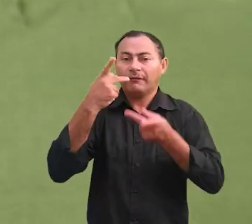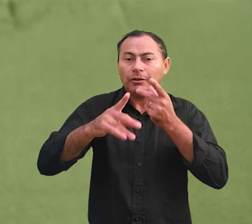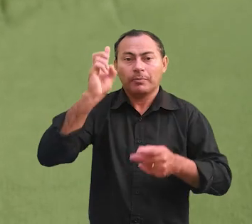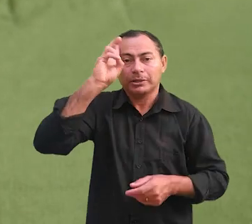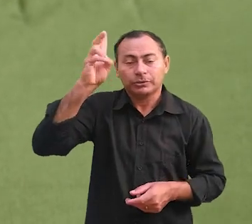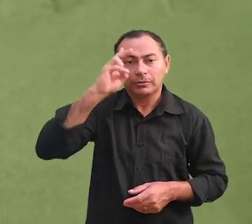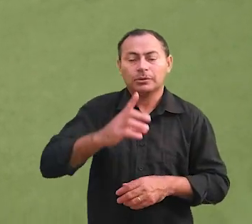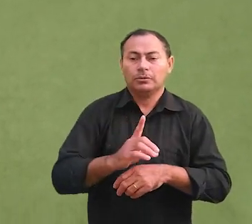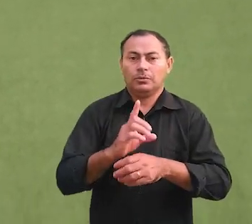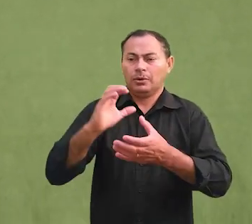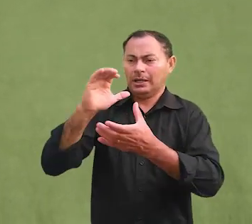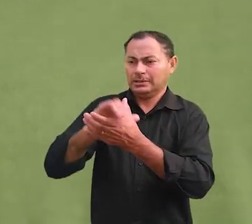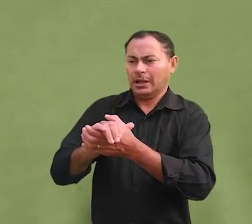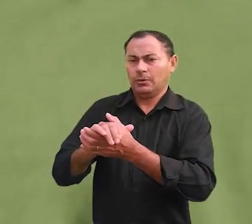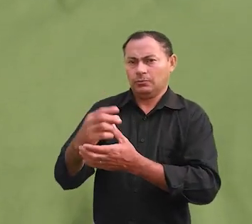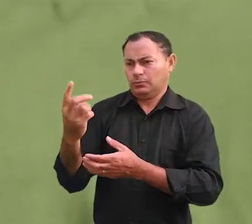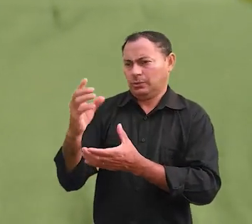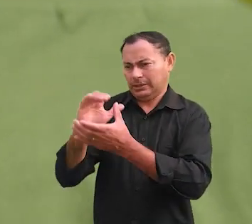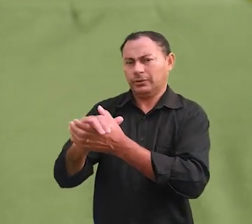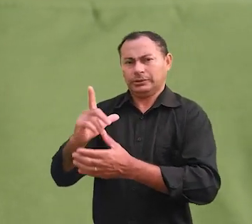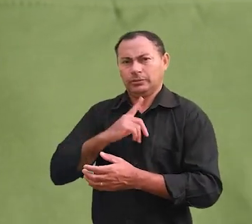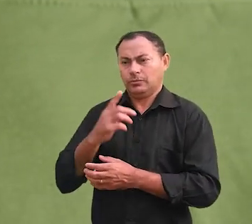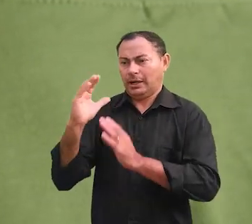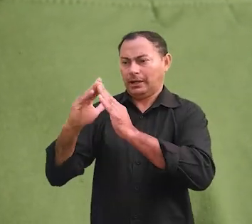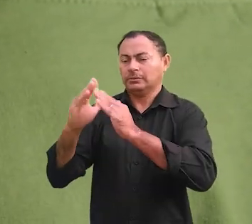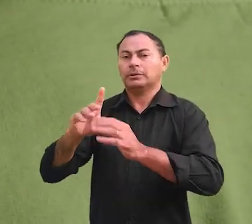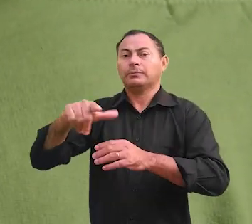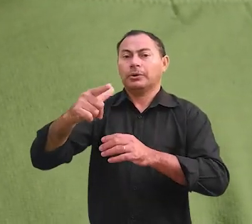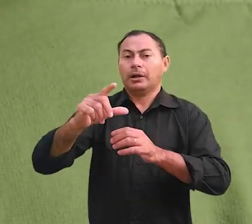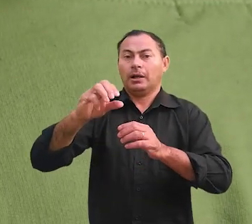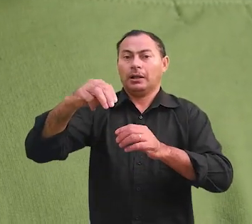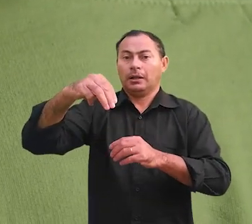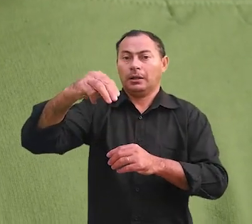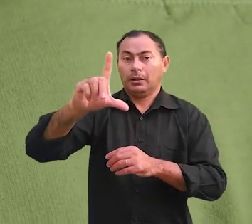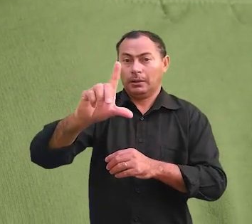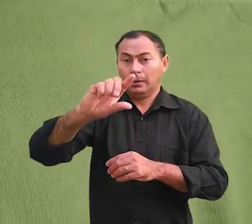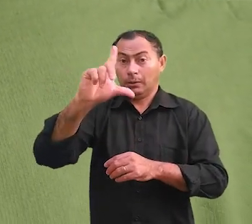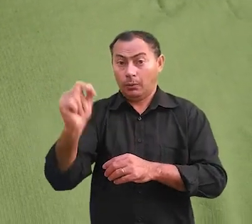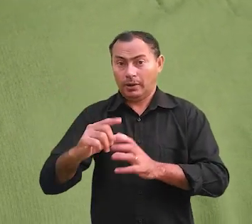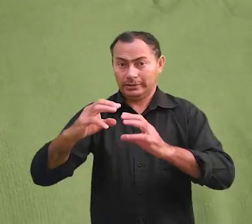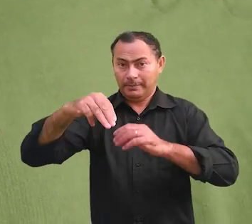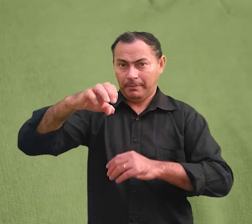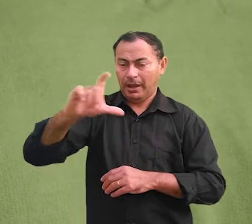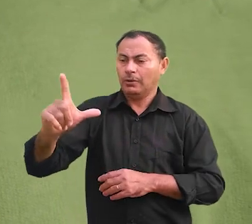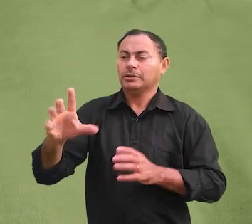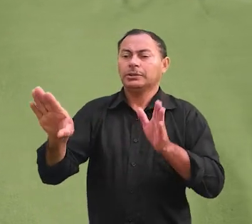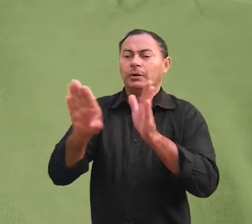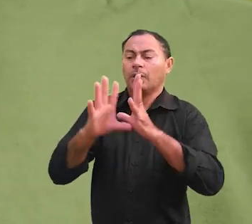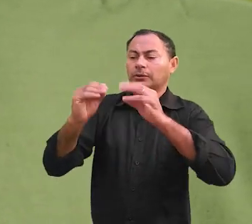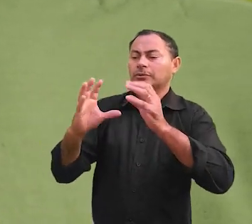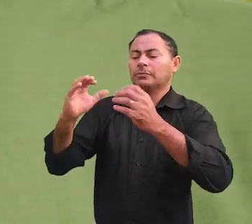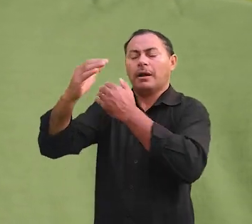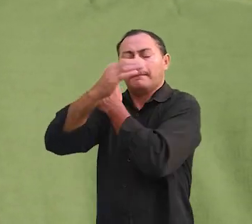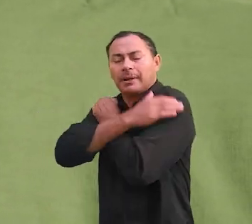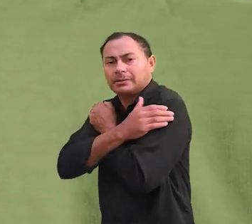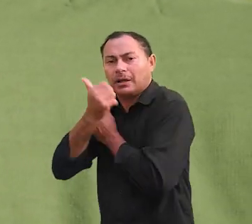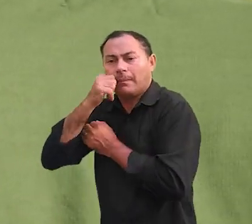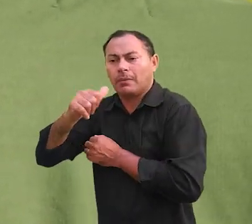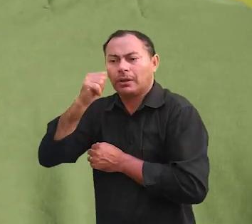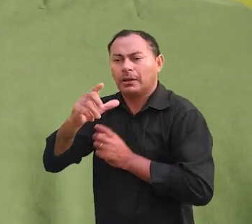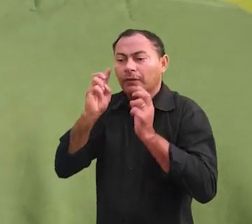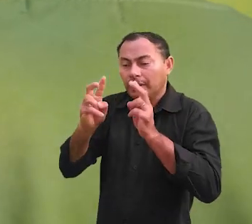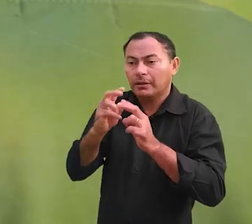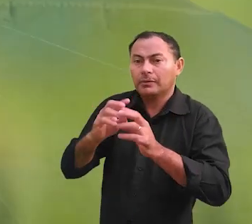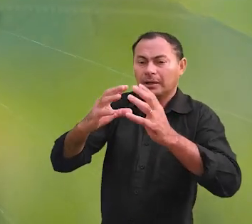uma história e o casal Silva casa logo depois da lua-de-mel marido chegou em casa à noite e deu um abraço em sua mulher